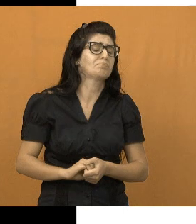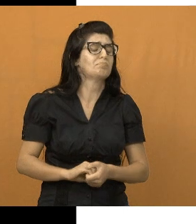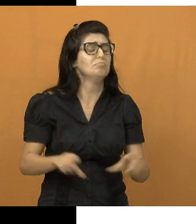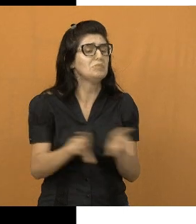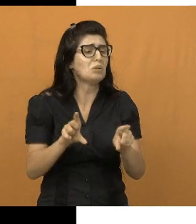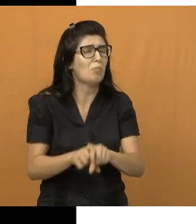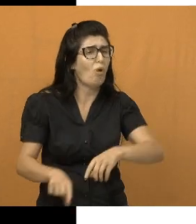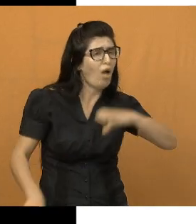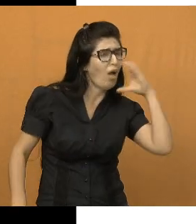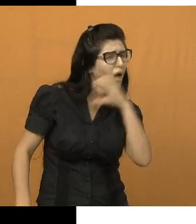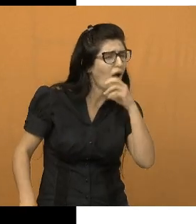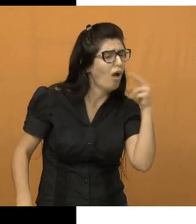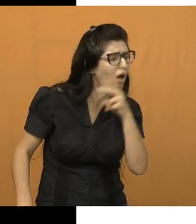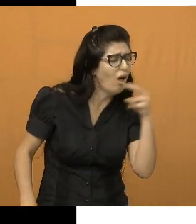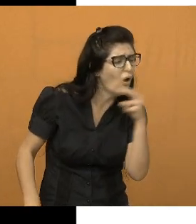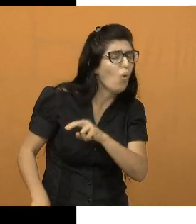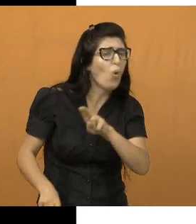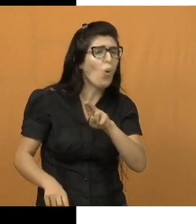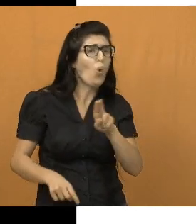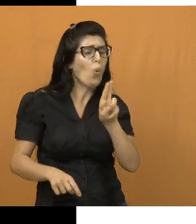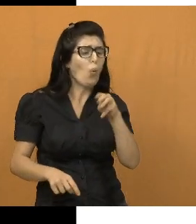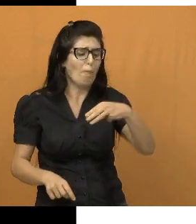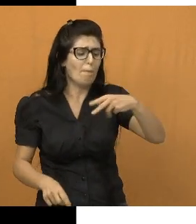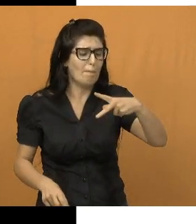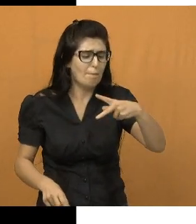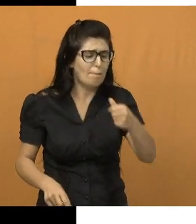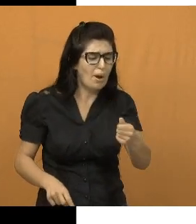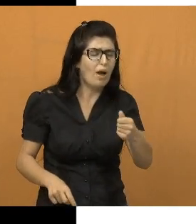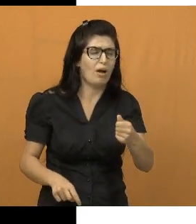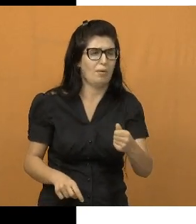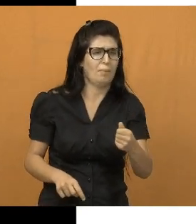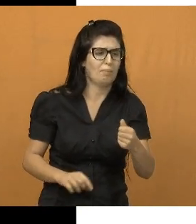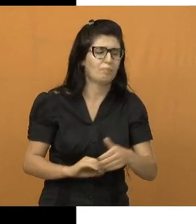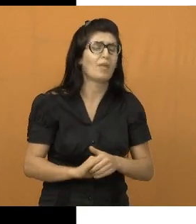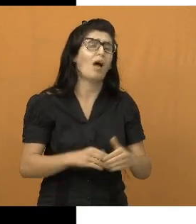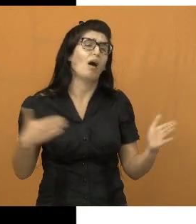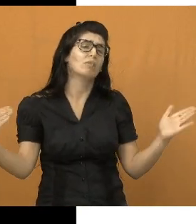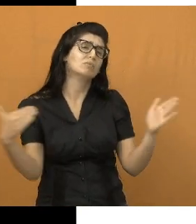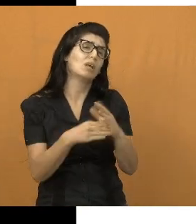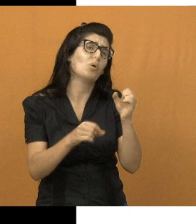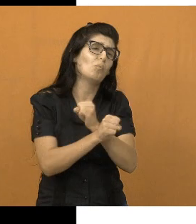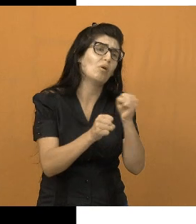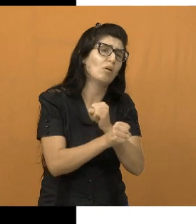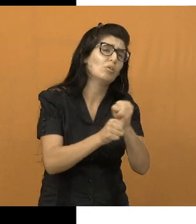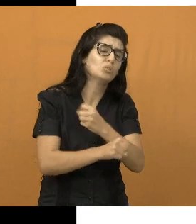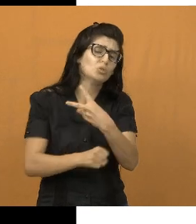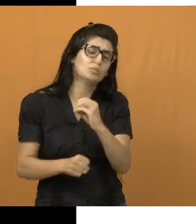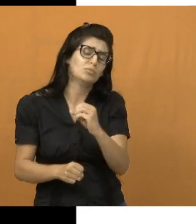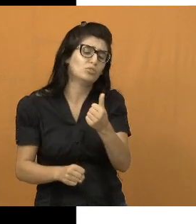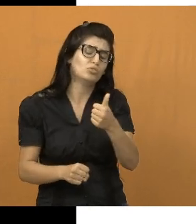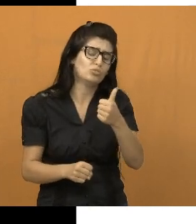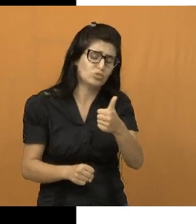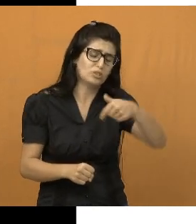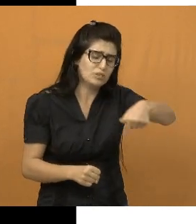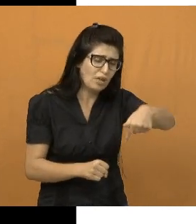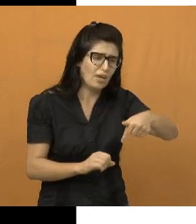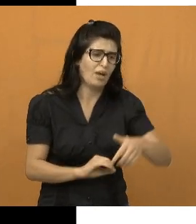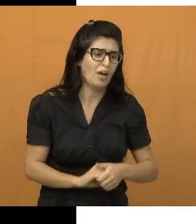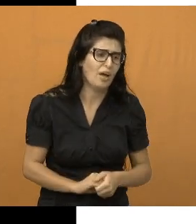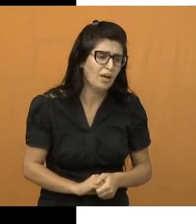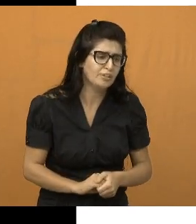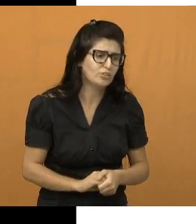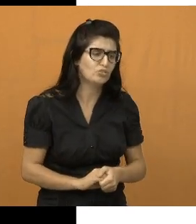nós temos a UPA Dr. Telmo de Almeida Cruz, até o ano de 2017, que é o ano a que nós nos